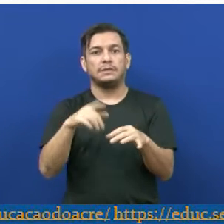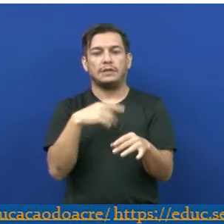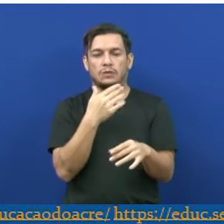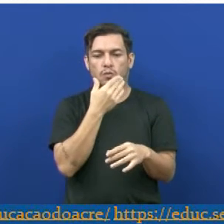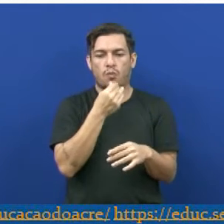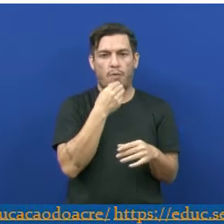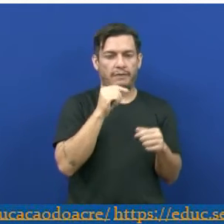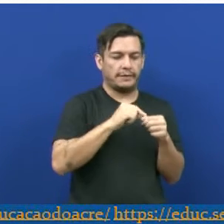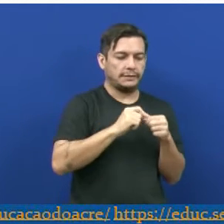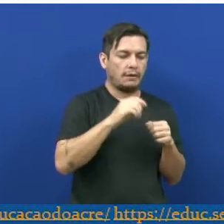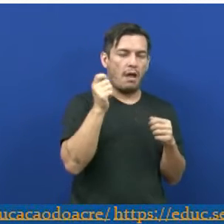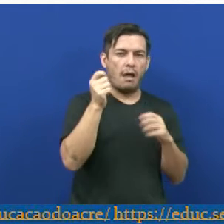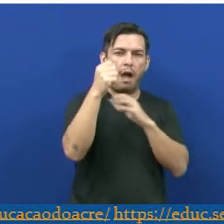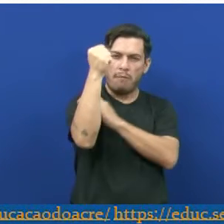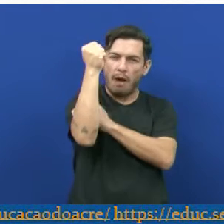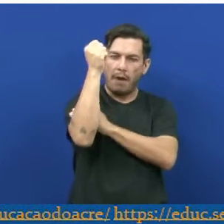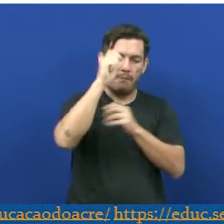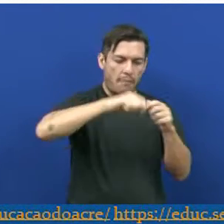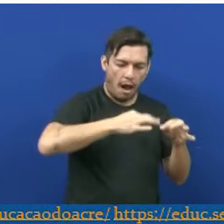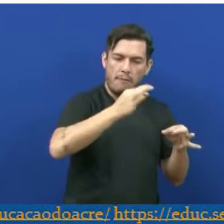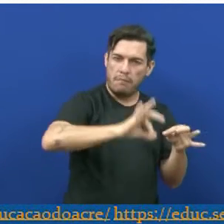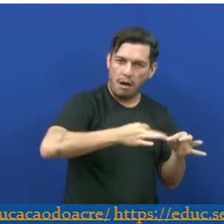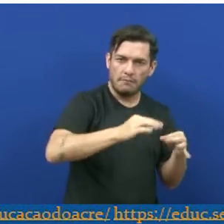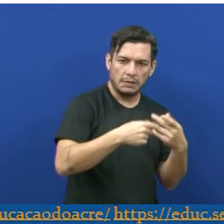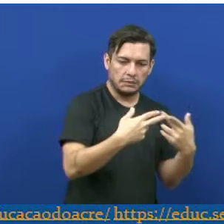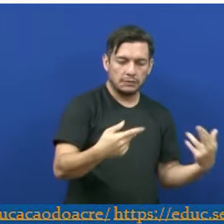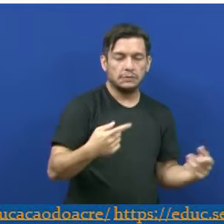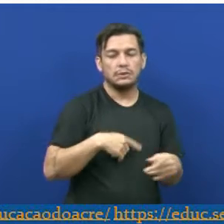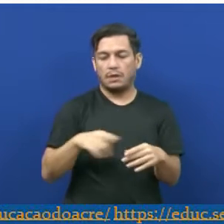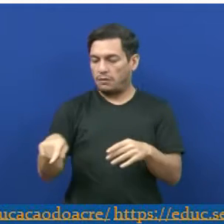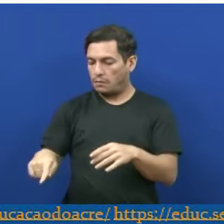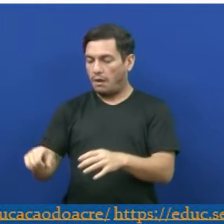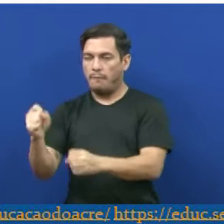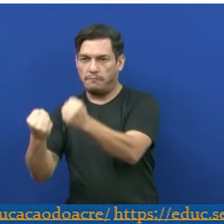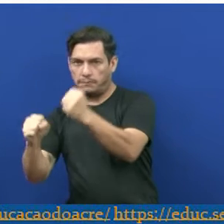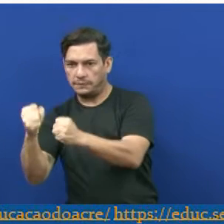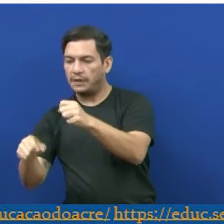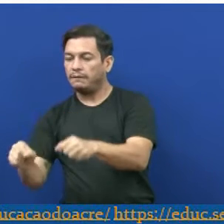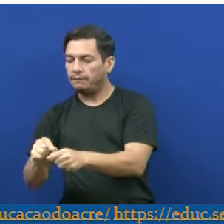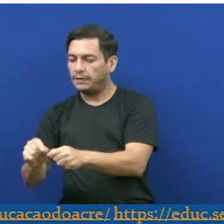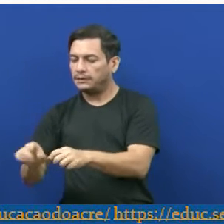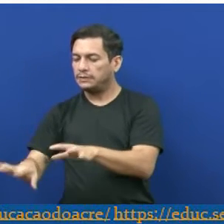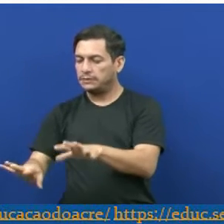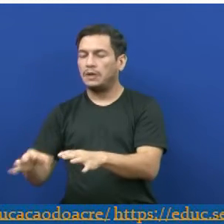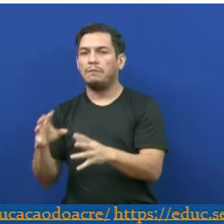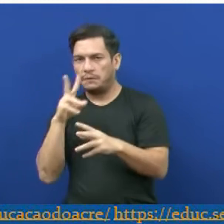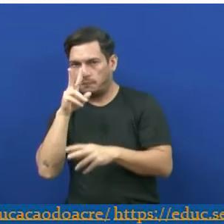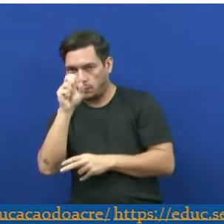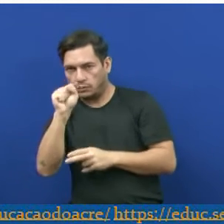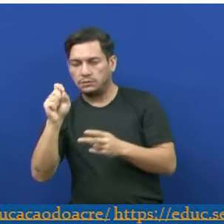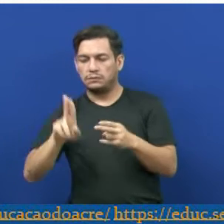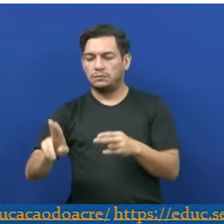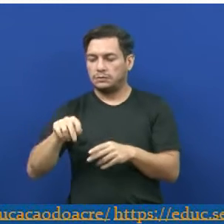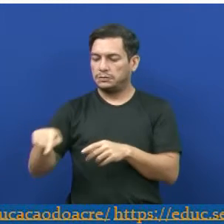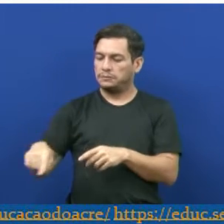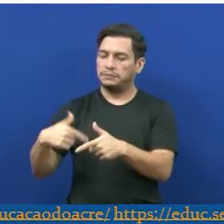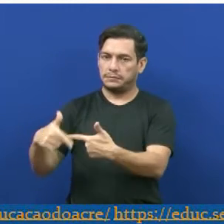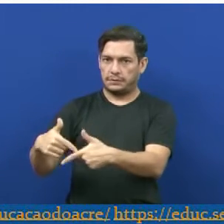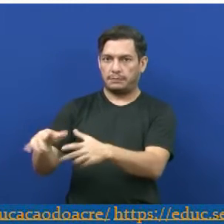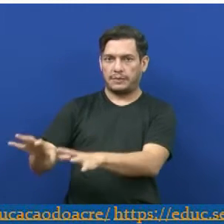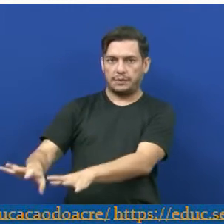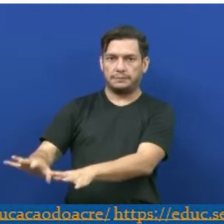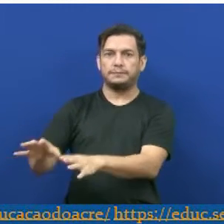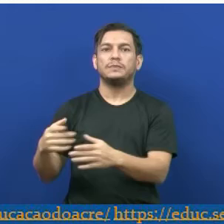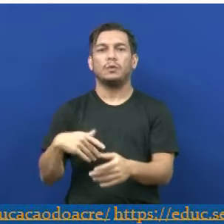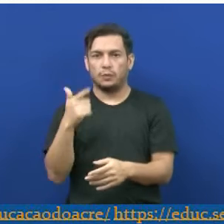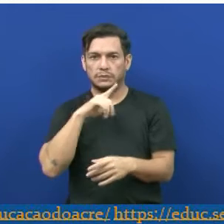estar fazendo um trabalho braçal, esse instrumento fazia com muito mais propriedade, com muito mais força, esse trabalho. Então você